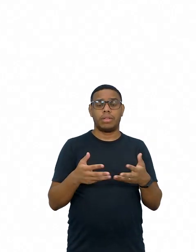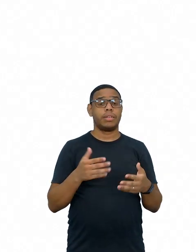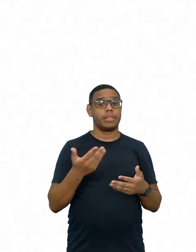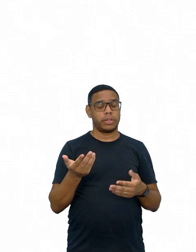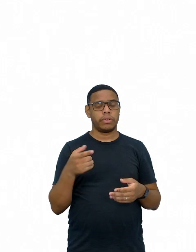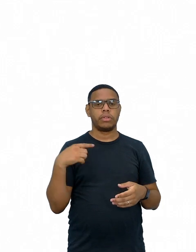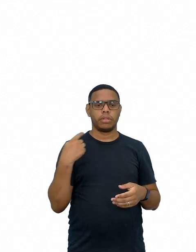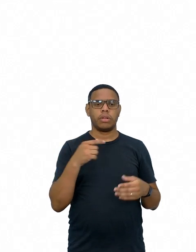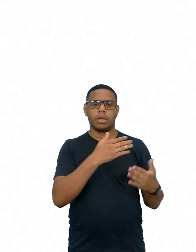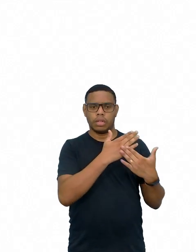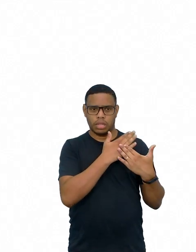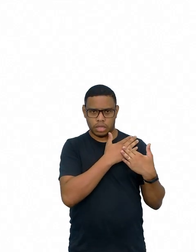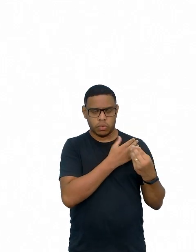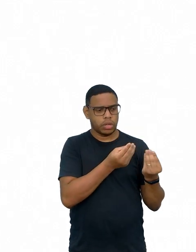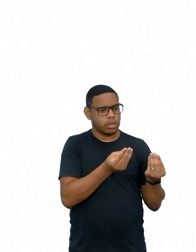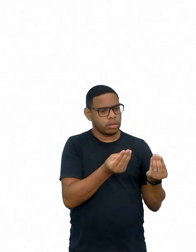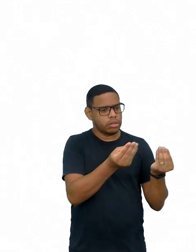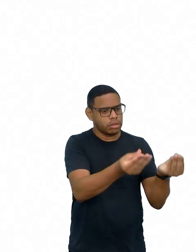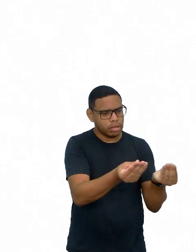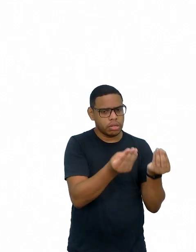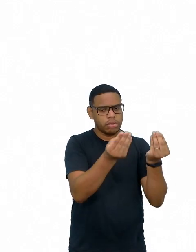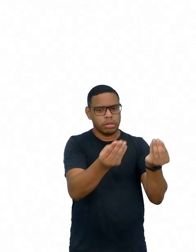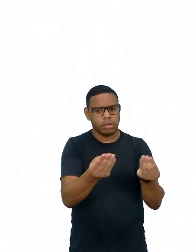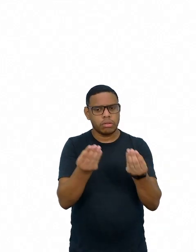gente vai